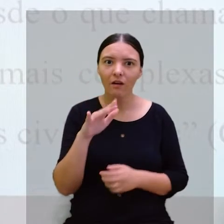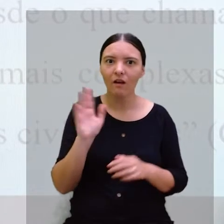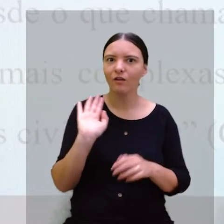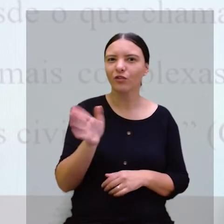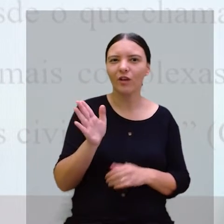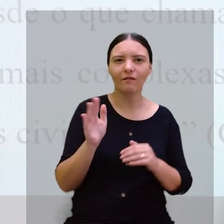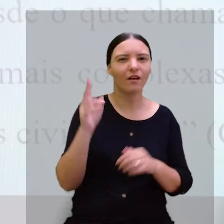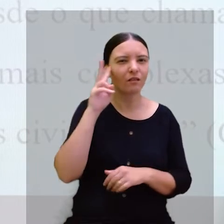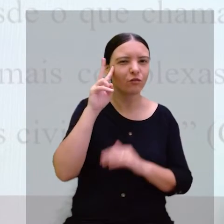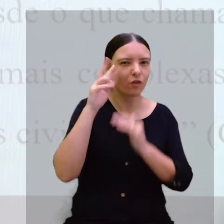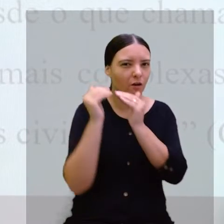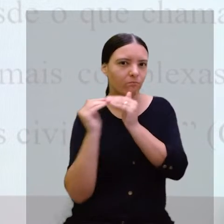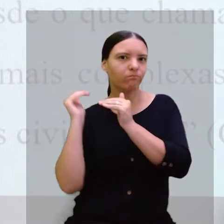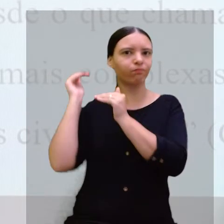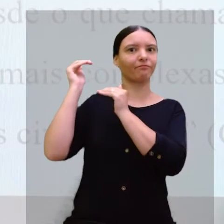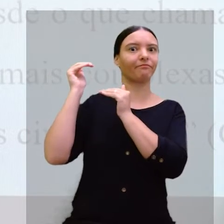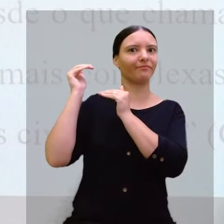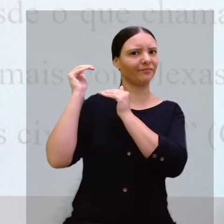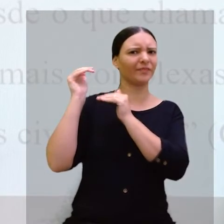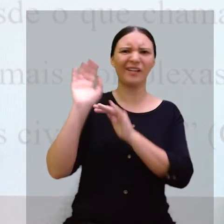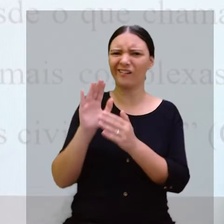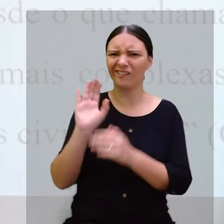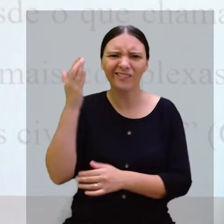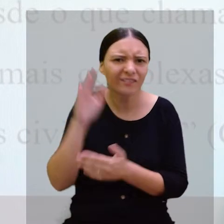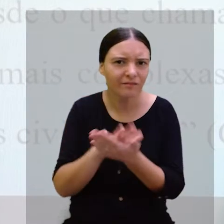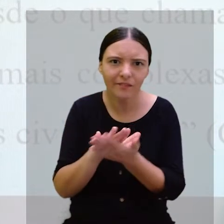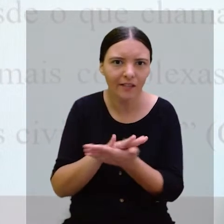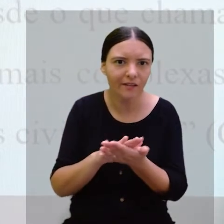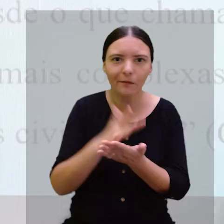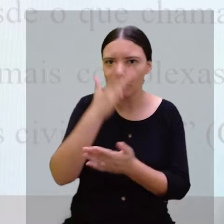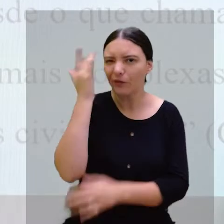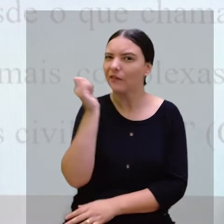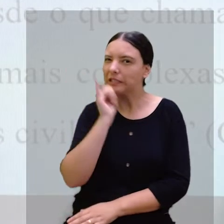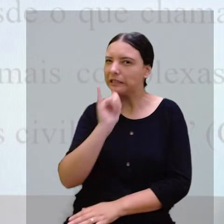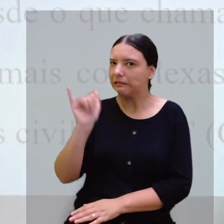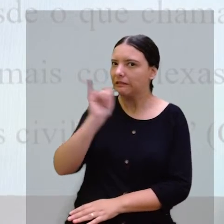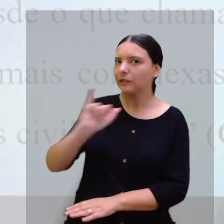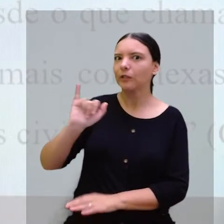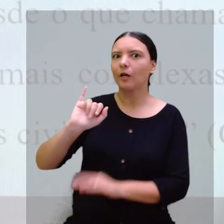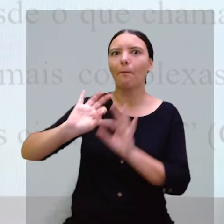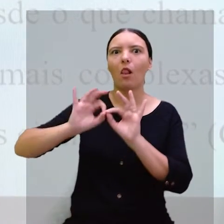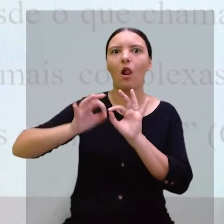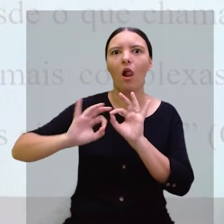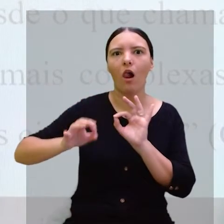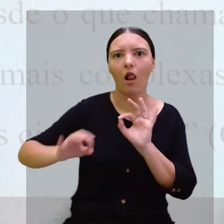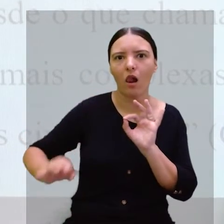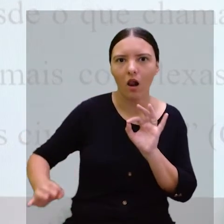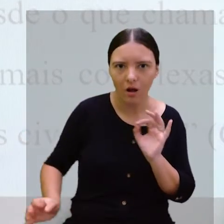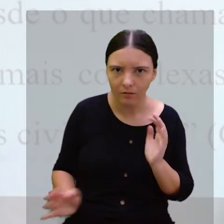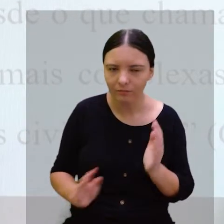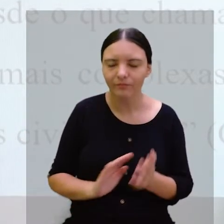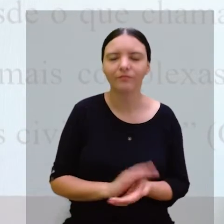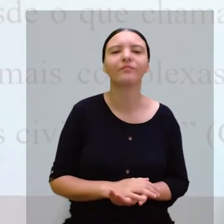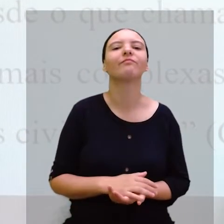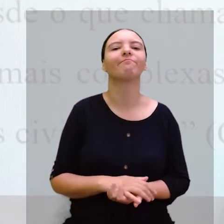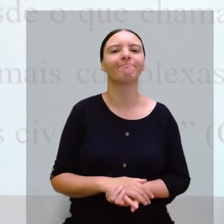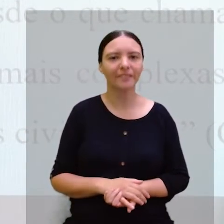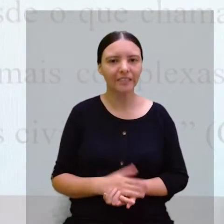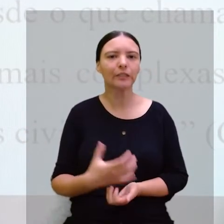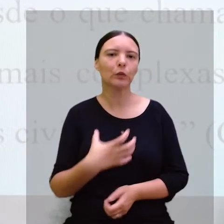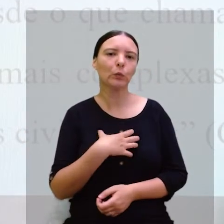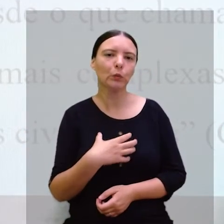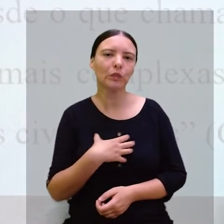um pouco a história, né? Não aconteceu nada, mas a pessoa vai contar a coisa de um jeito enorme. Então, essa forma de aumentar